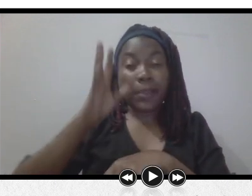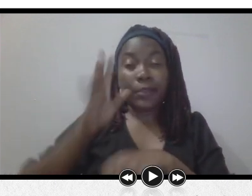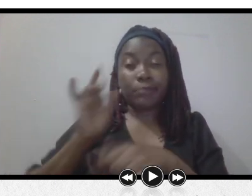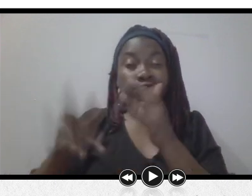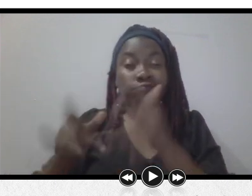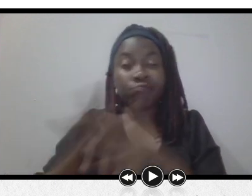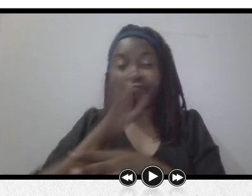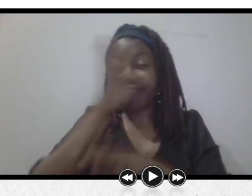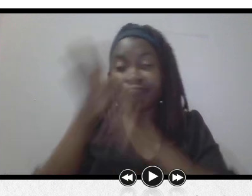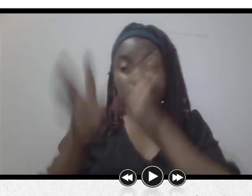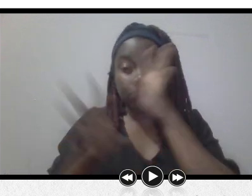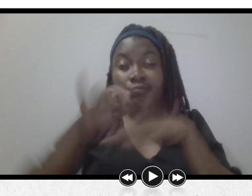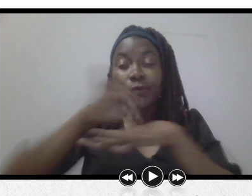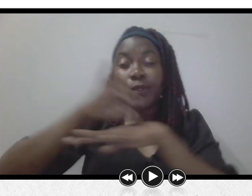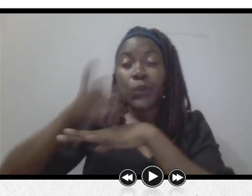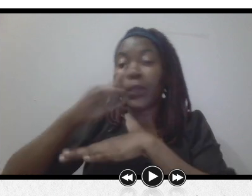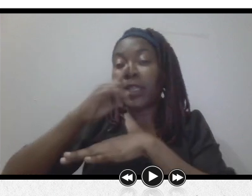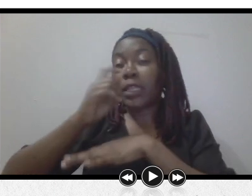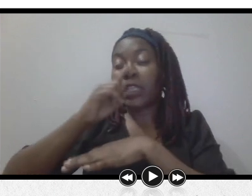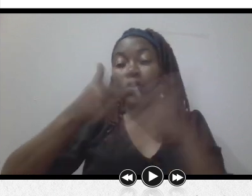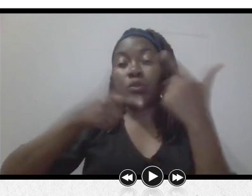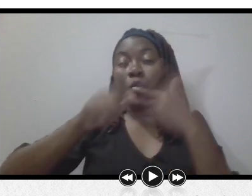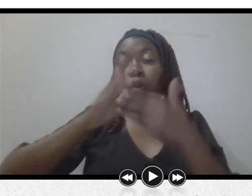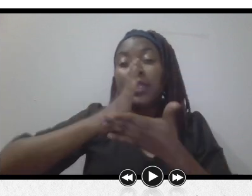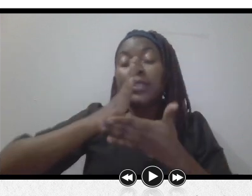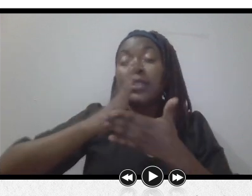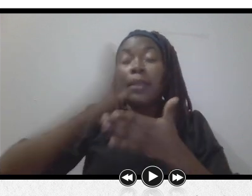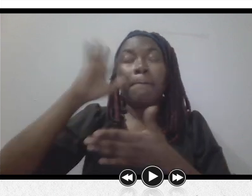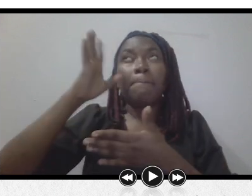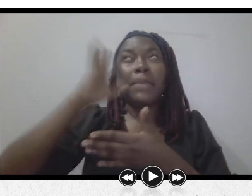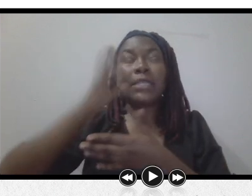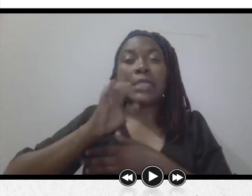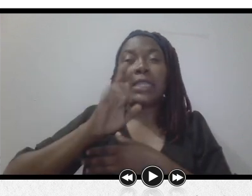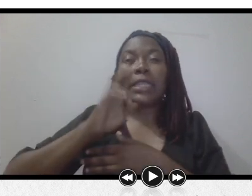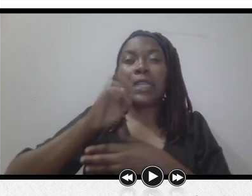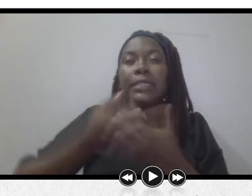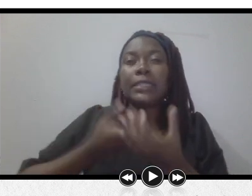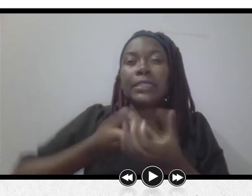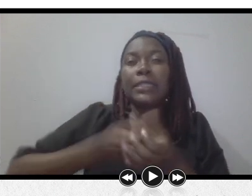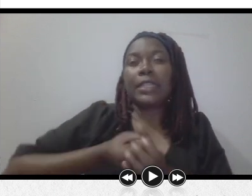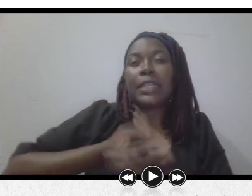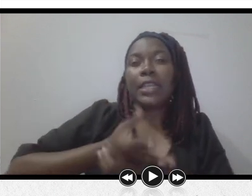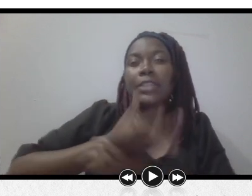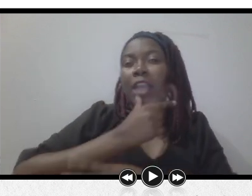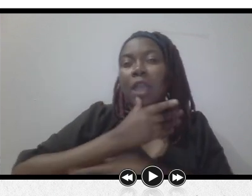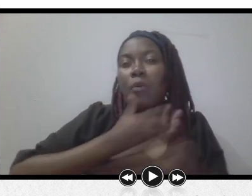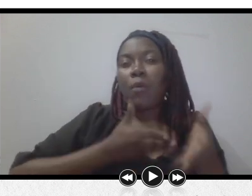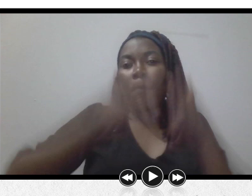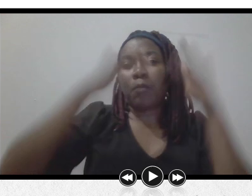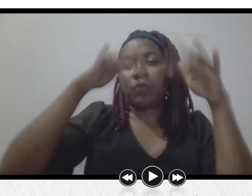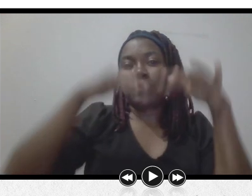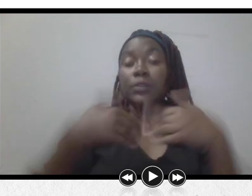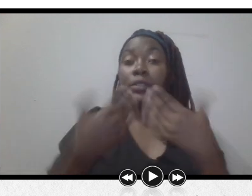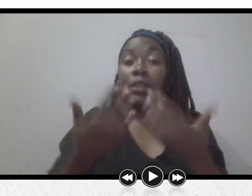do lixo e também dos outros resíduos, e também quando eu penso na drenagem das águas pluviais. Então, aqui a ideia